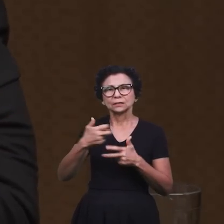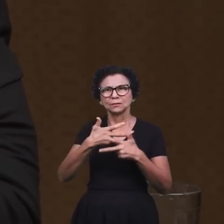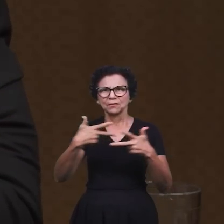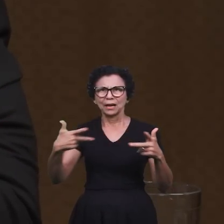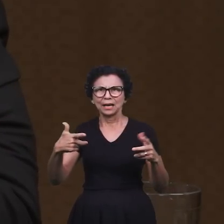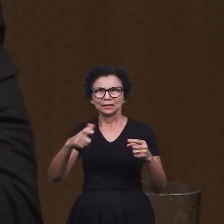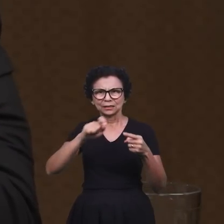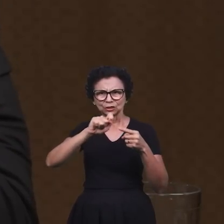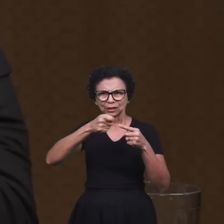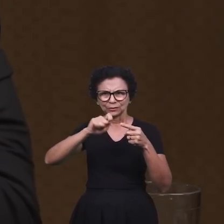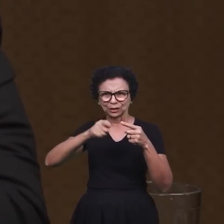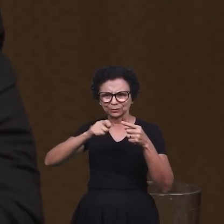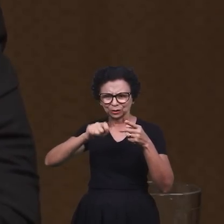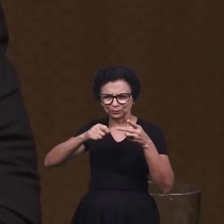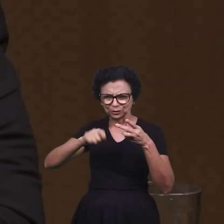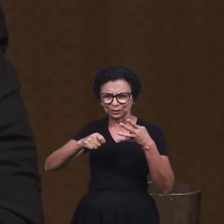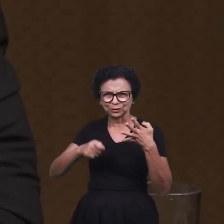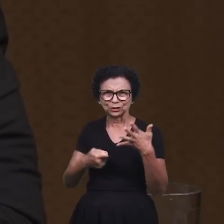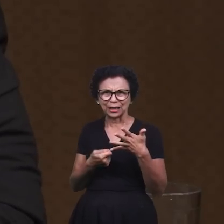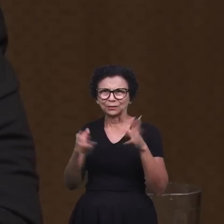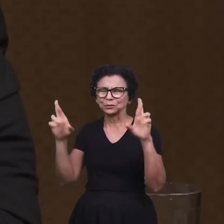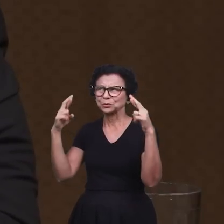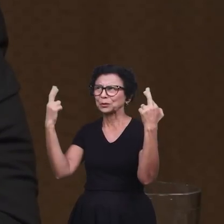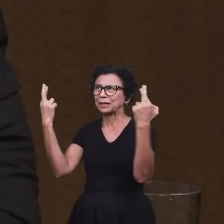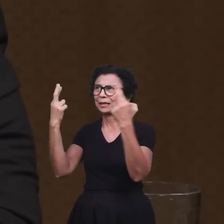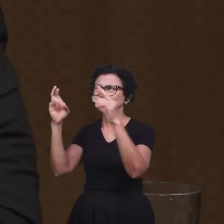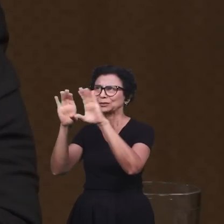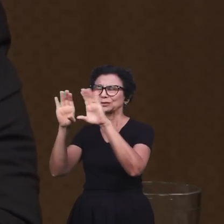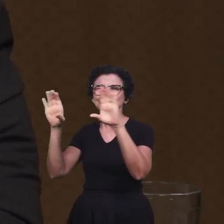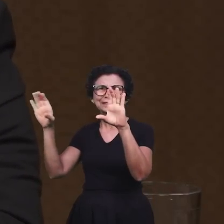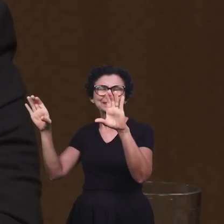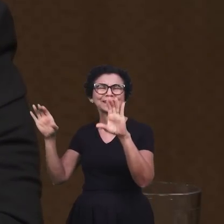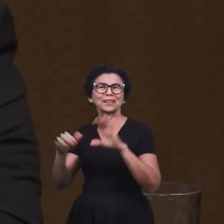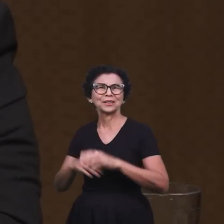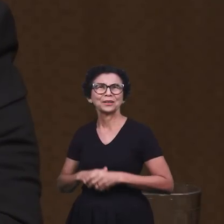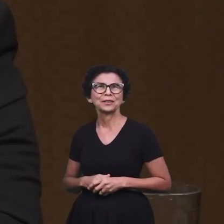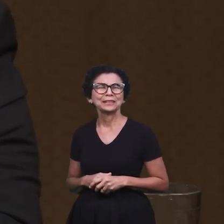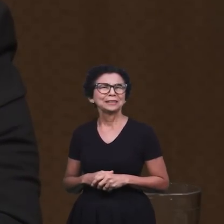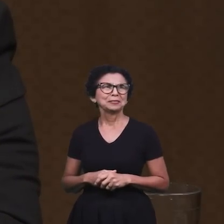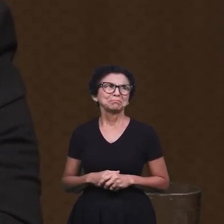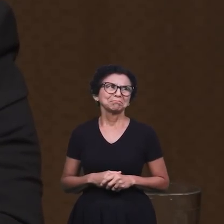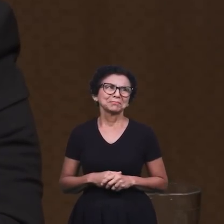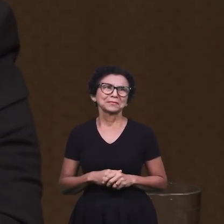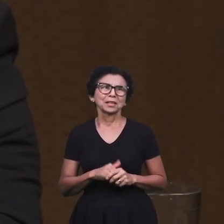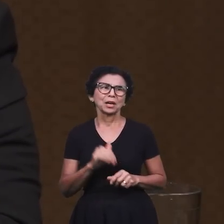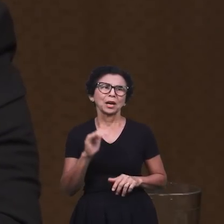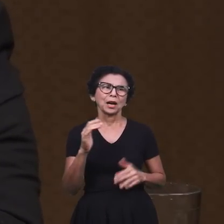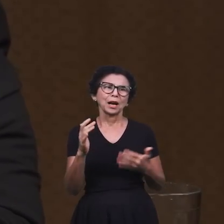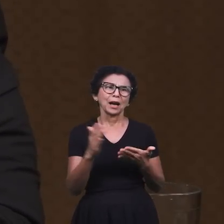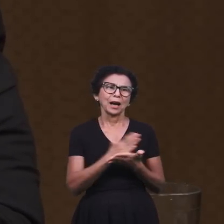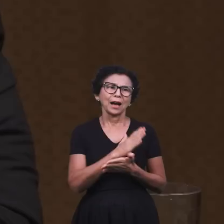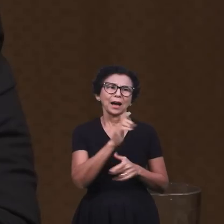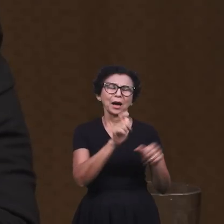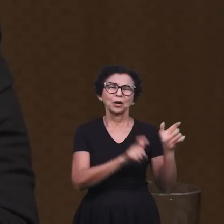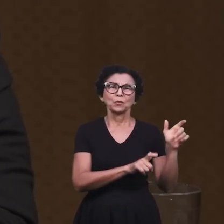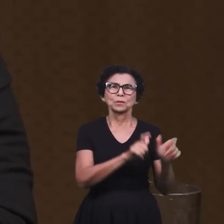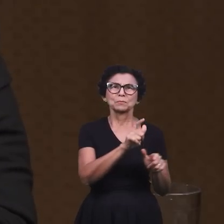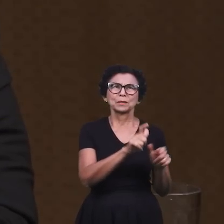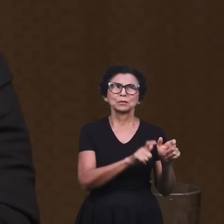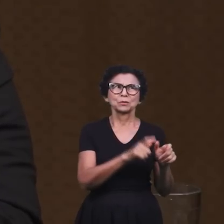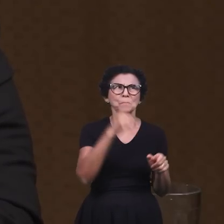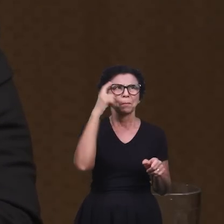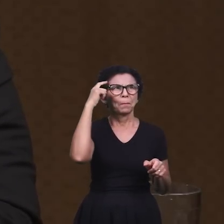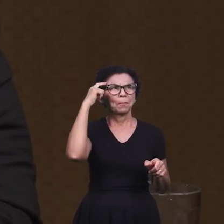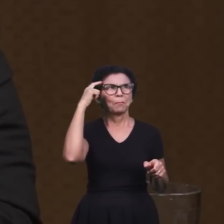uma projeção religiosa de Pedro como alguém que porta chaves. Os irmãos naturalmente vão entender do que estamos falando,